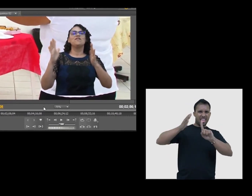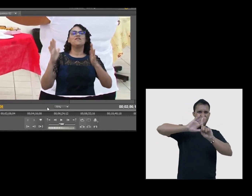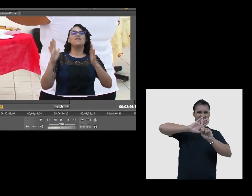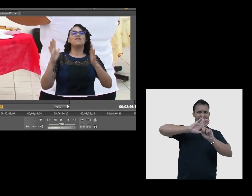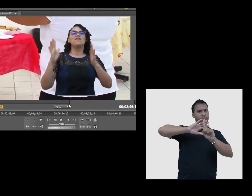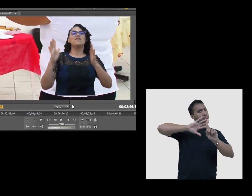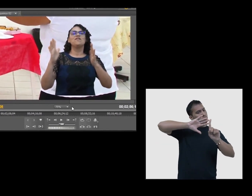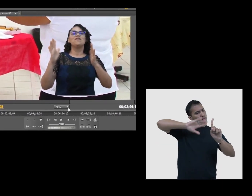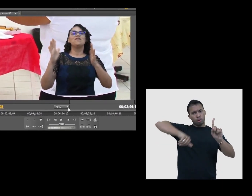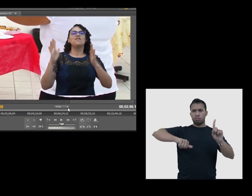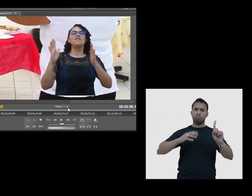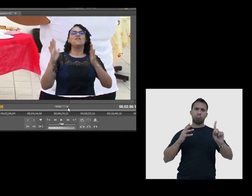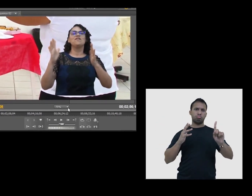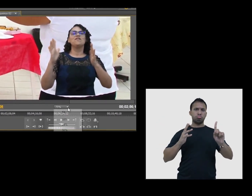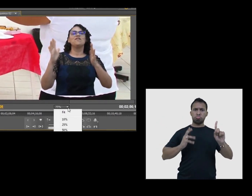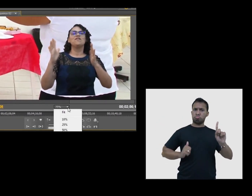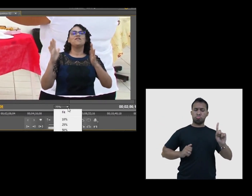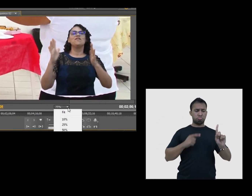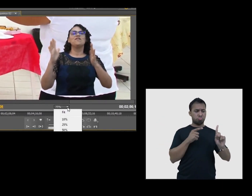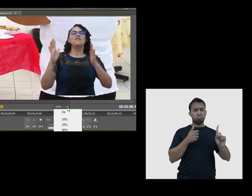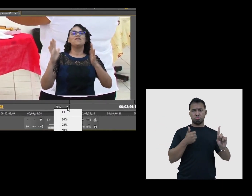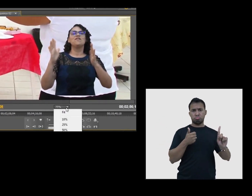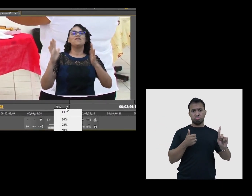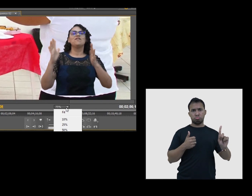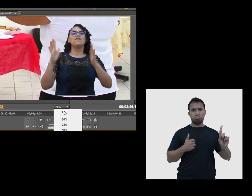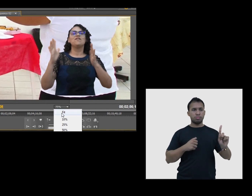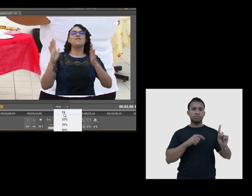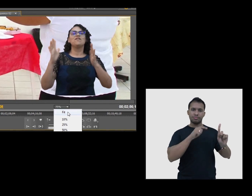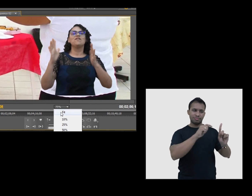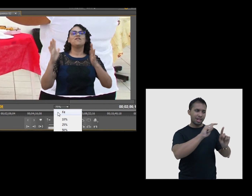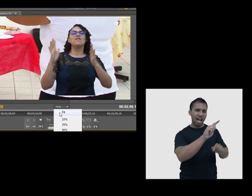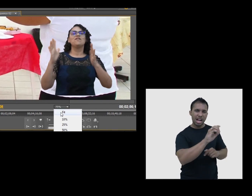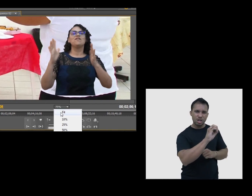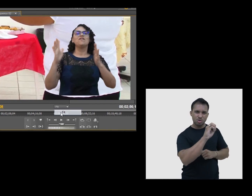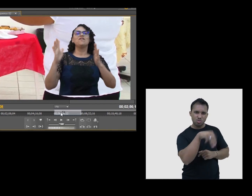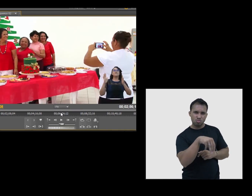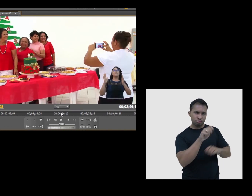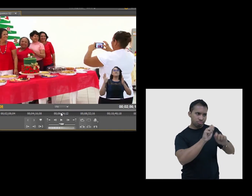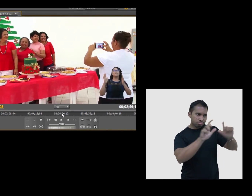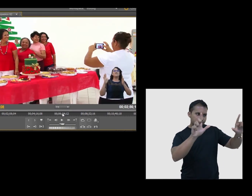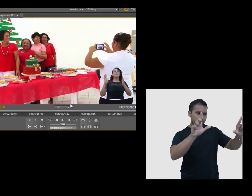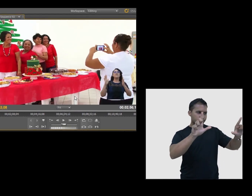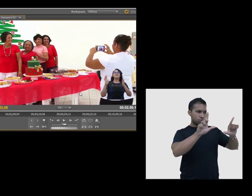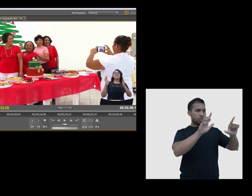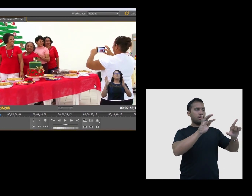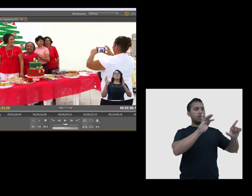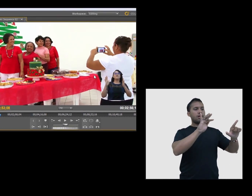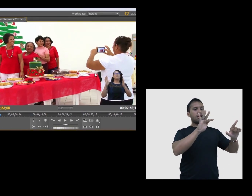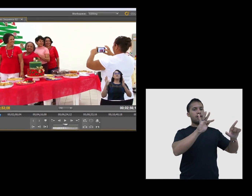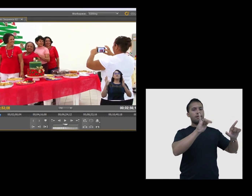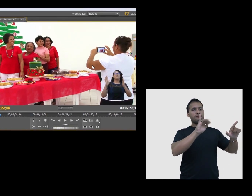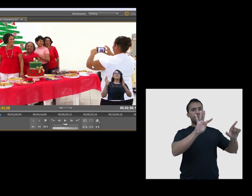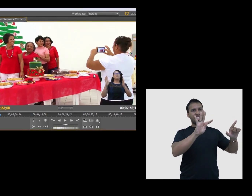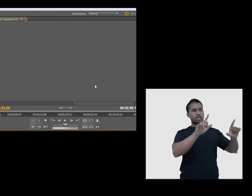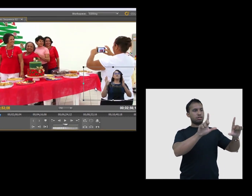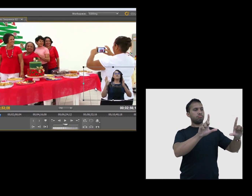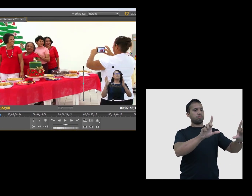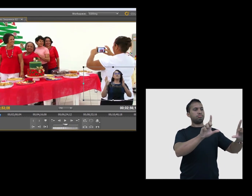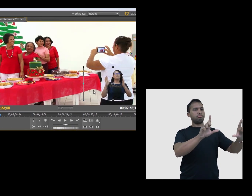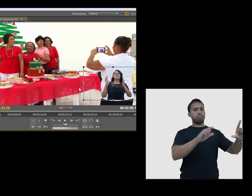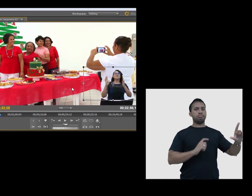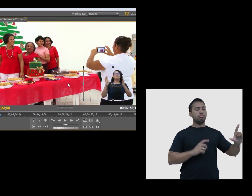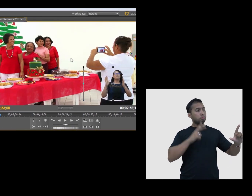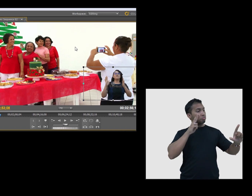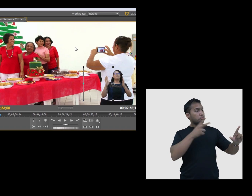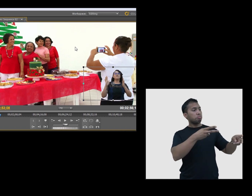inteiro. Eu vou botar aqui, ajustar o zoom novamente para fit. Ó, a gente vê que não tem mais o